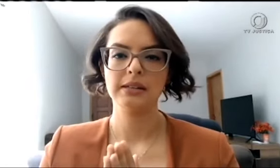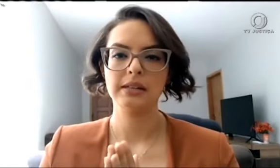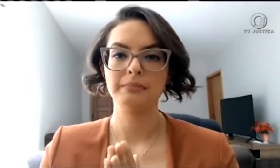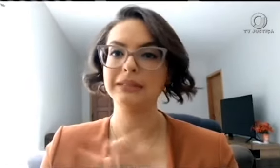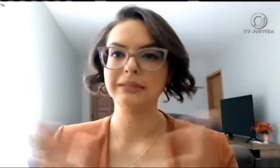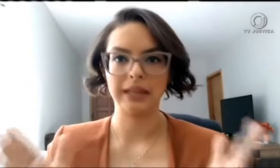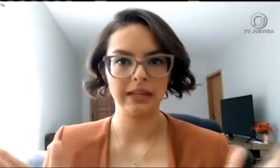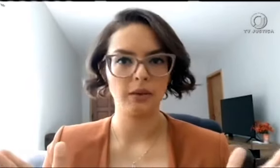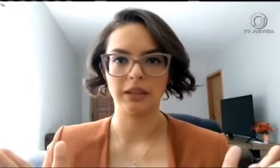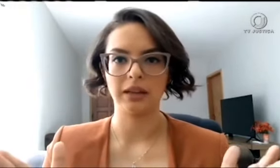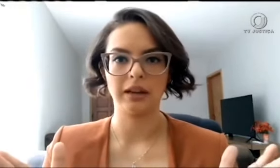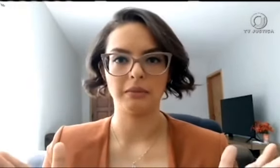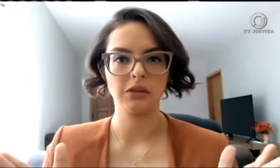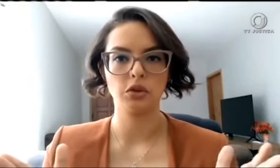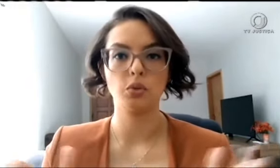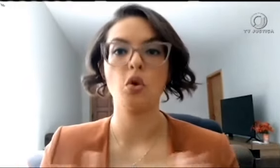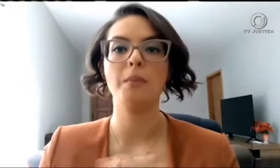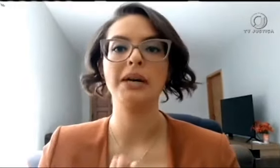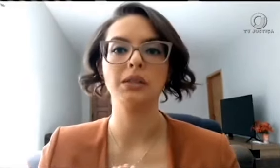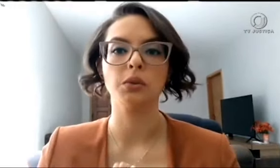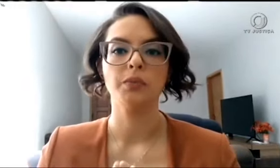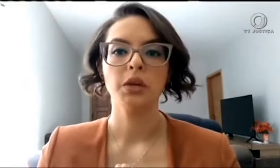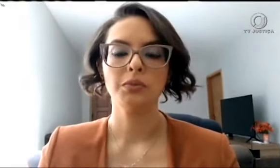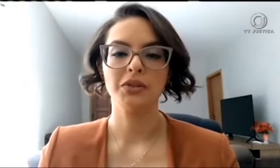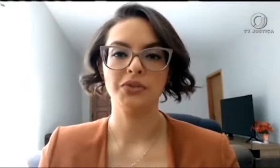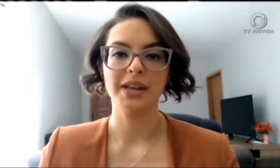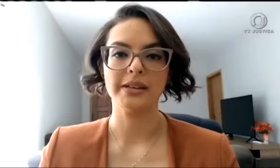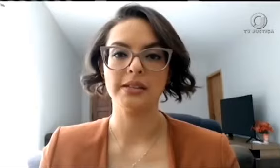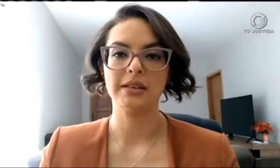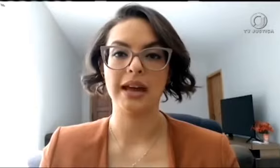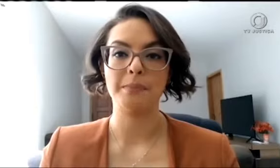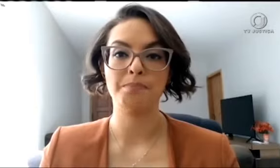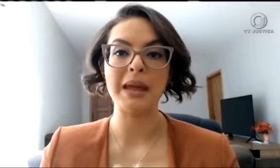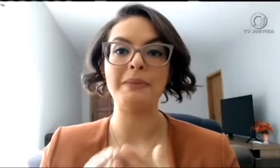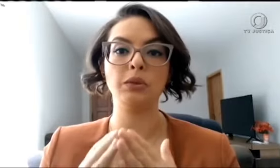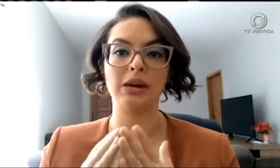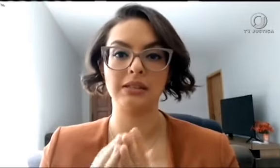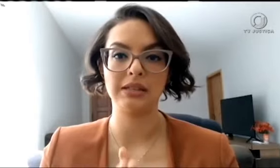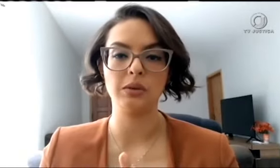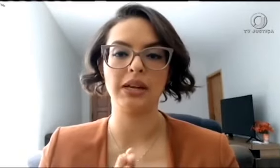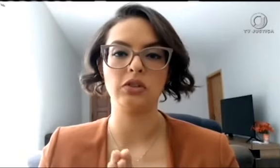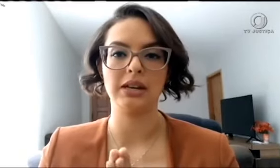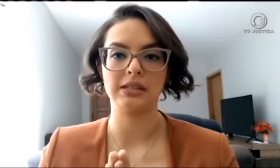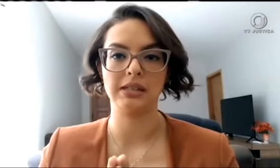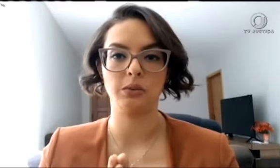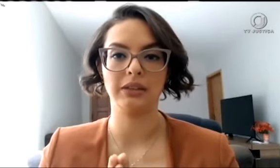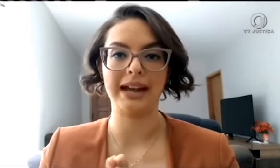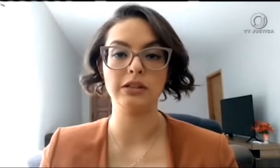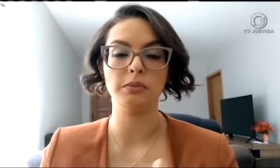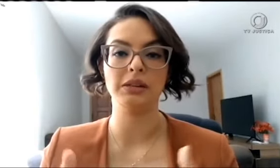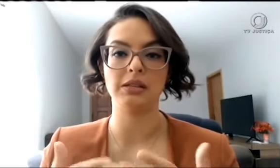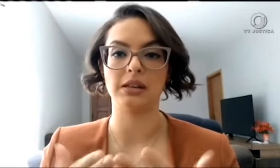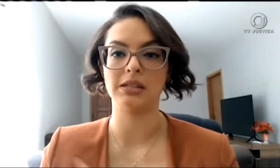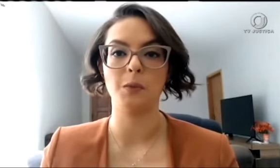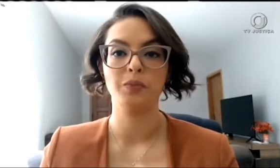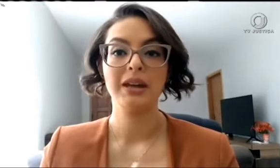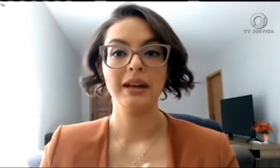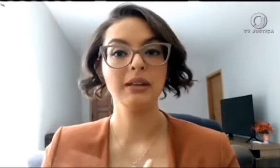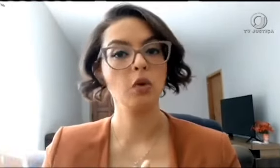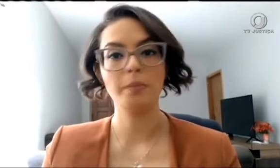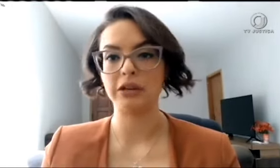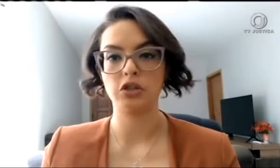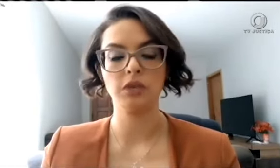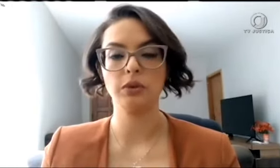eles se mantenham eternamente no comando, uma vez que a perpetuação na direção da administração